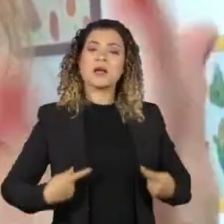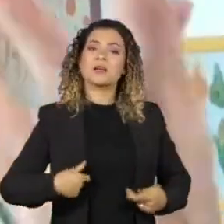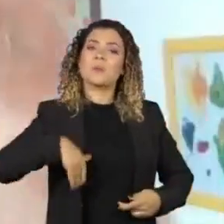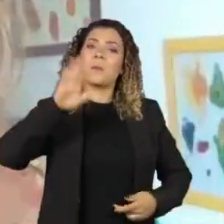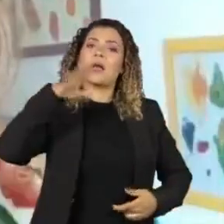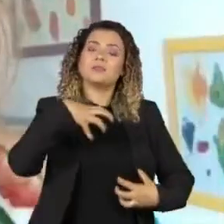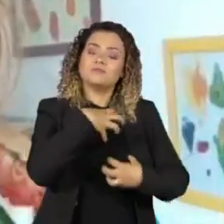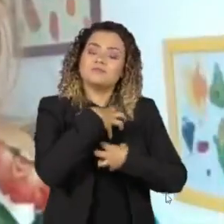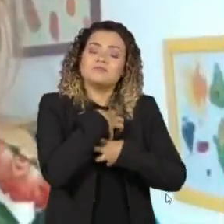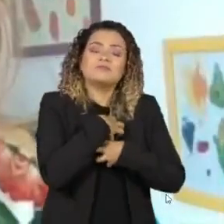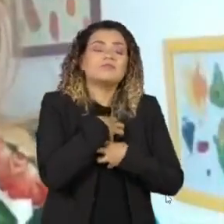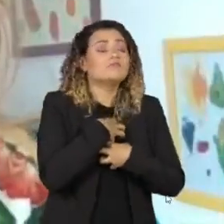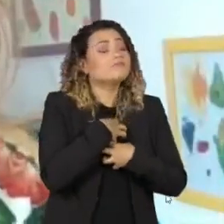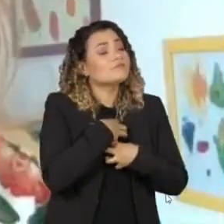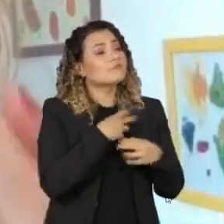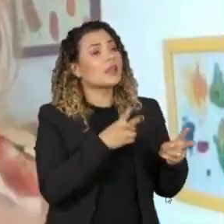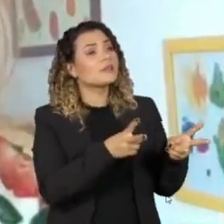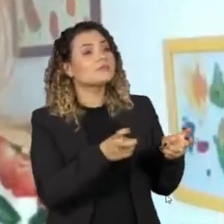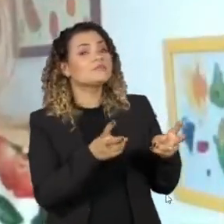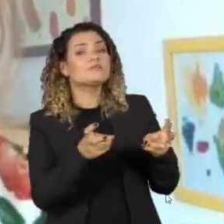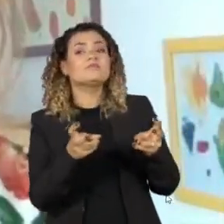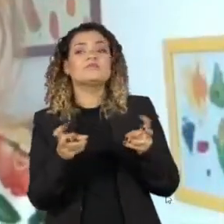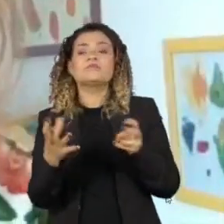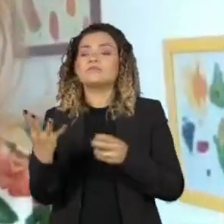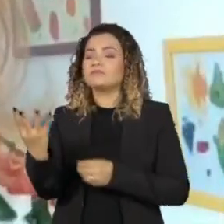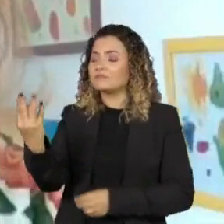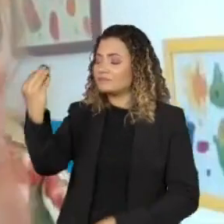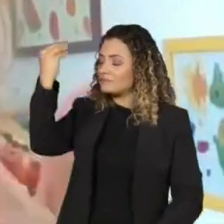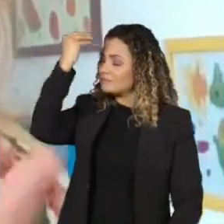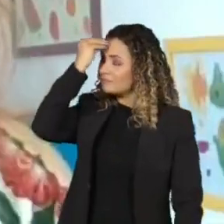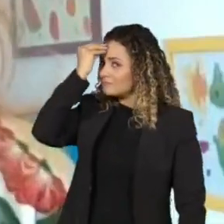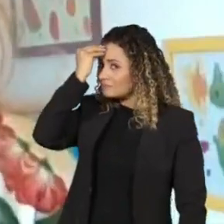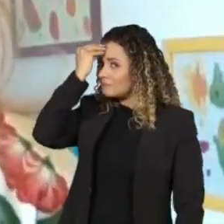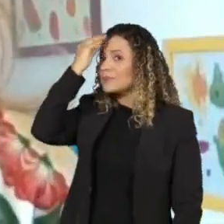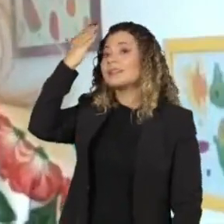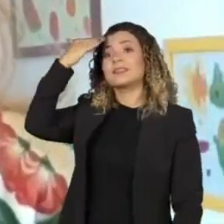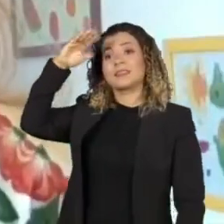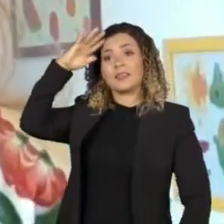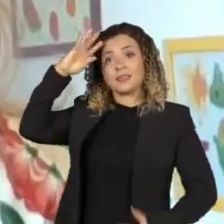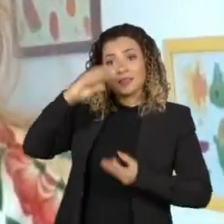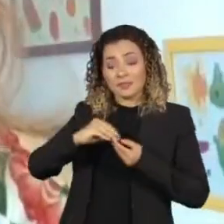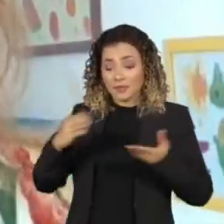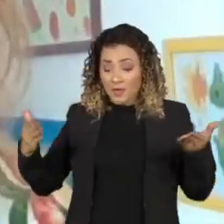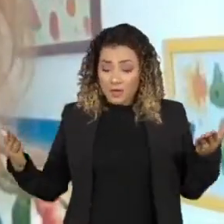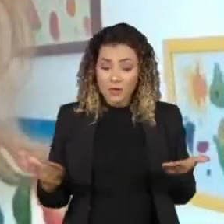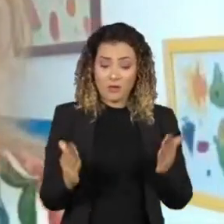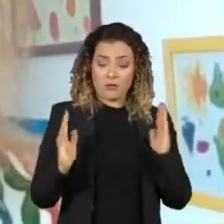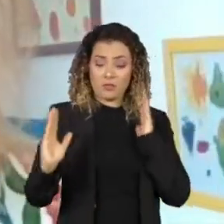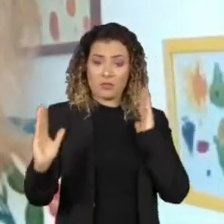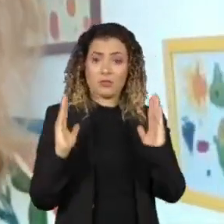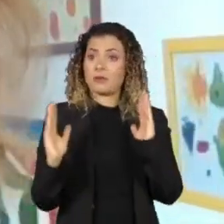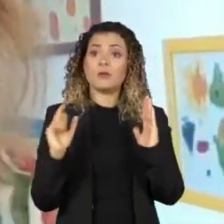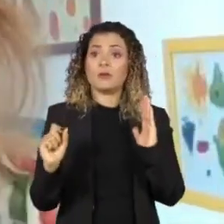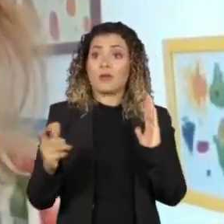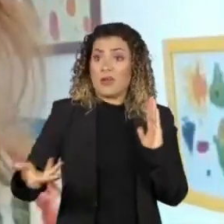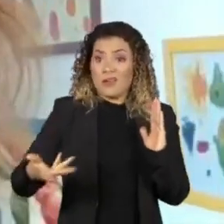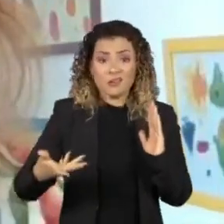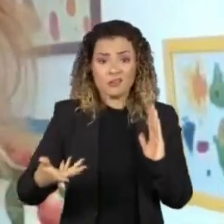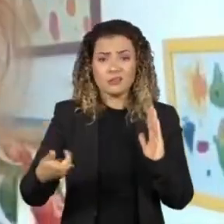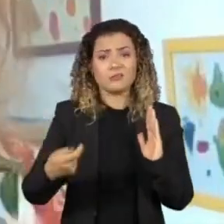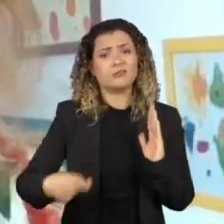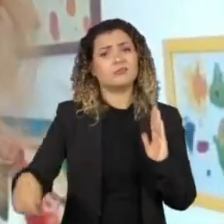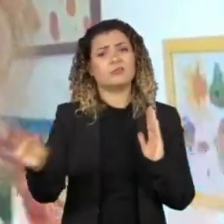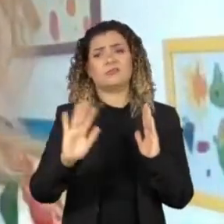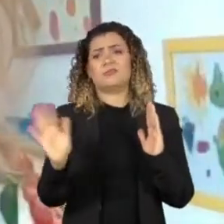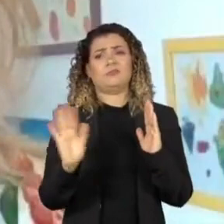né? Recobrar os nossos sentidos, recobrar a consciência, entender se naquela situação específica a velocidade faz sentido